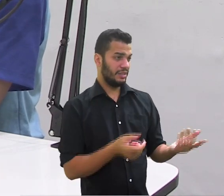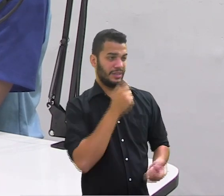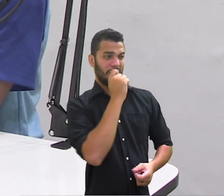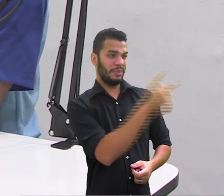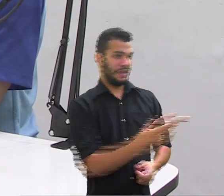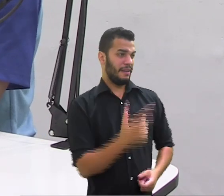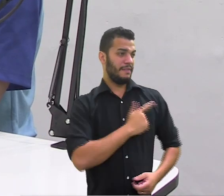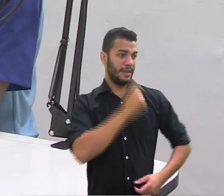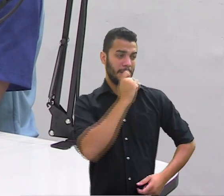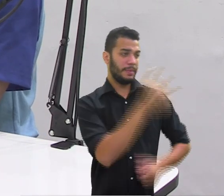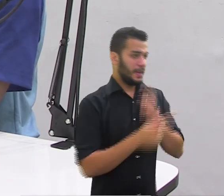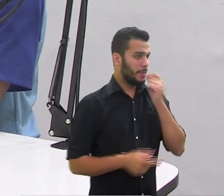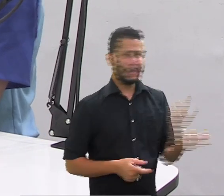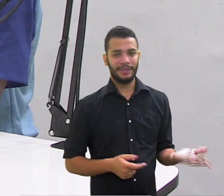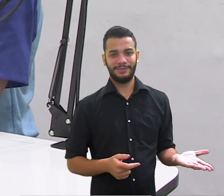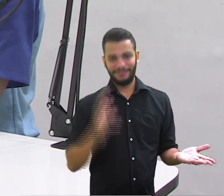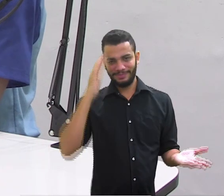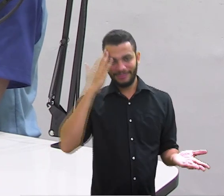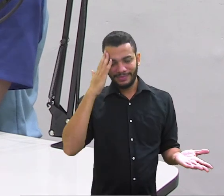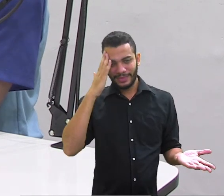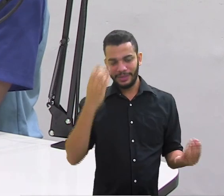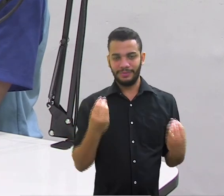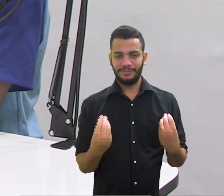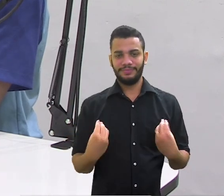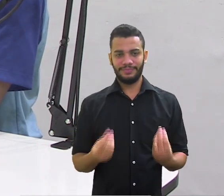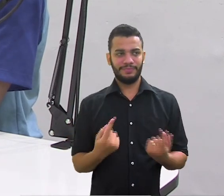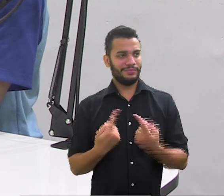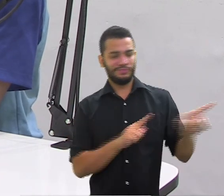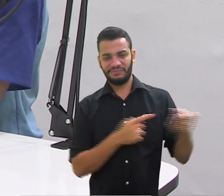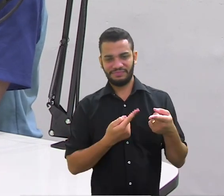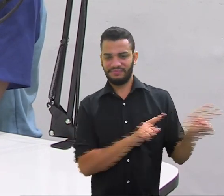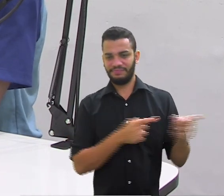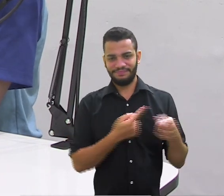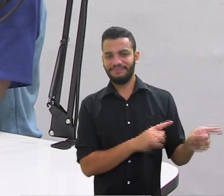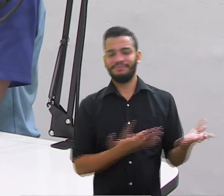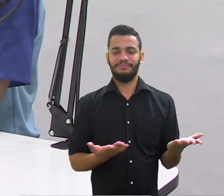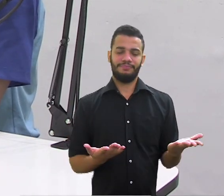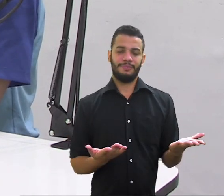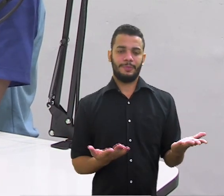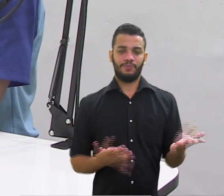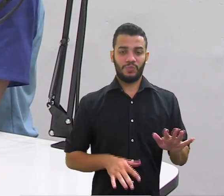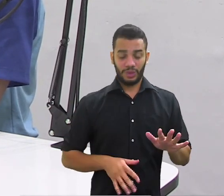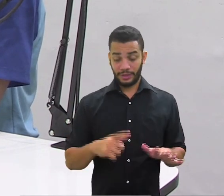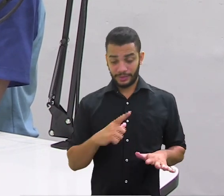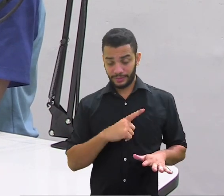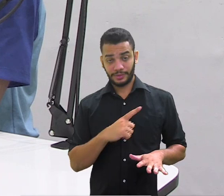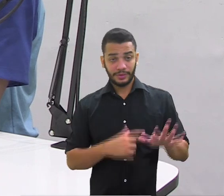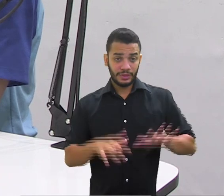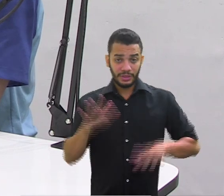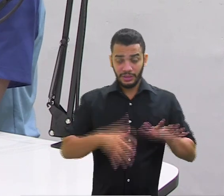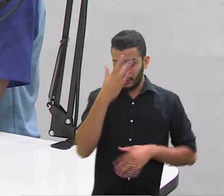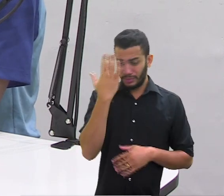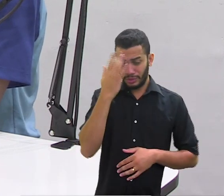já está ofendendo o professor, que talvez nenhum professor não ofenda, mas em outro que tem um